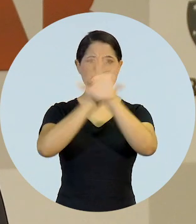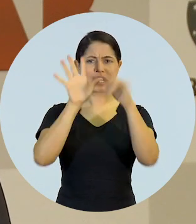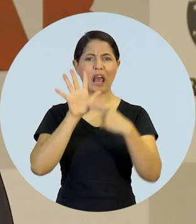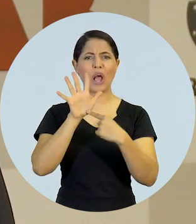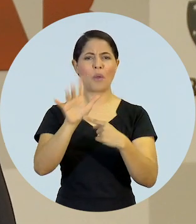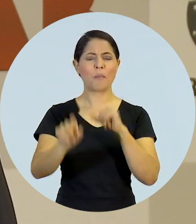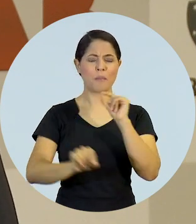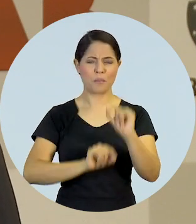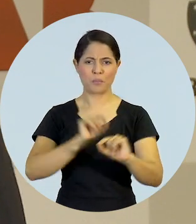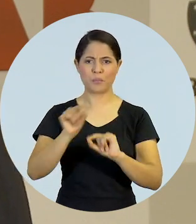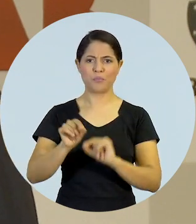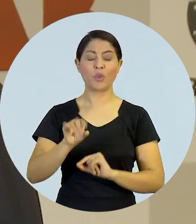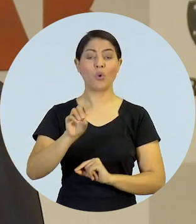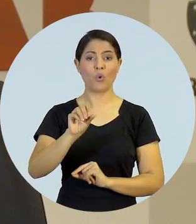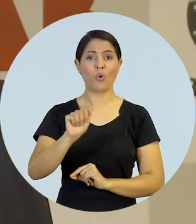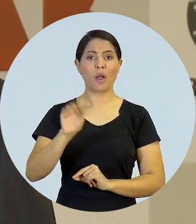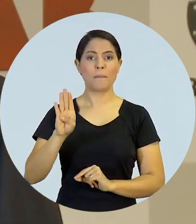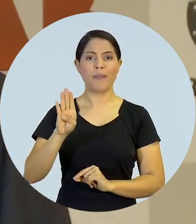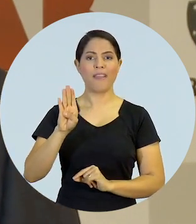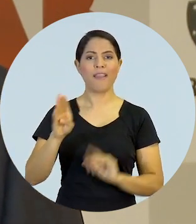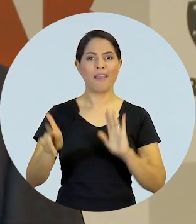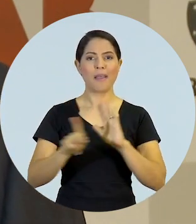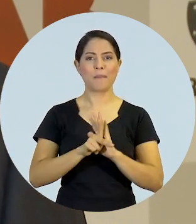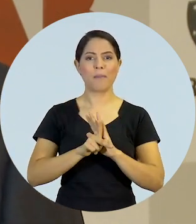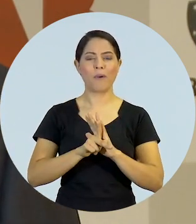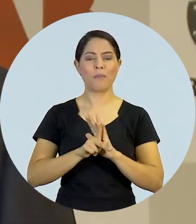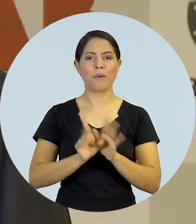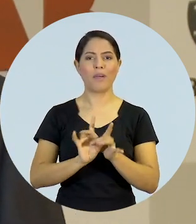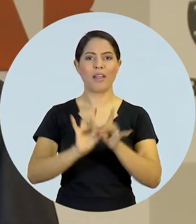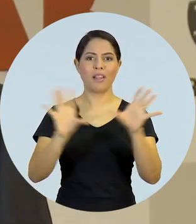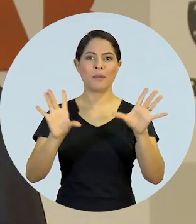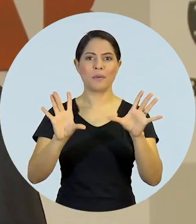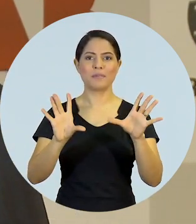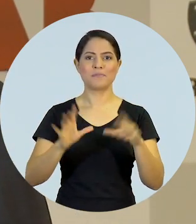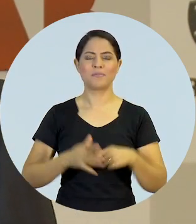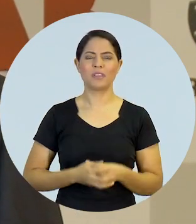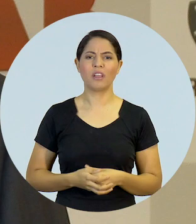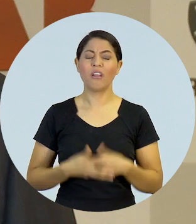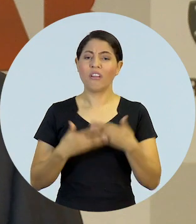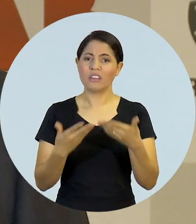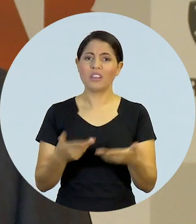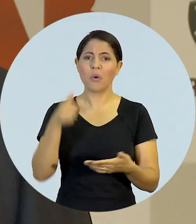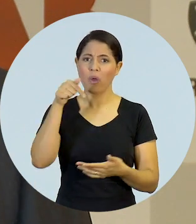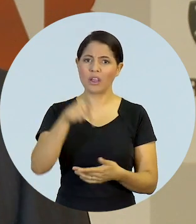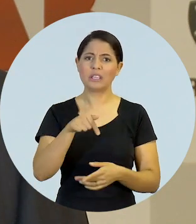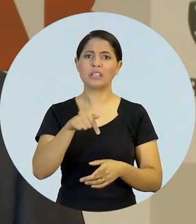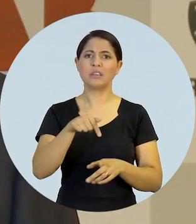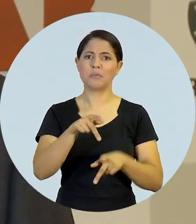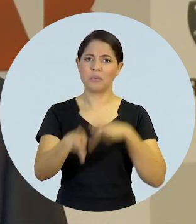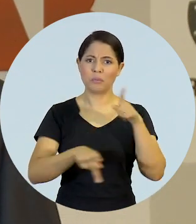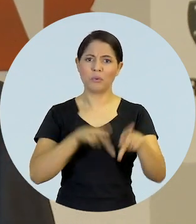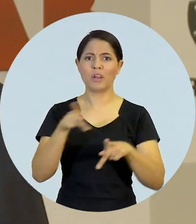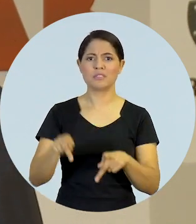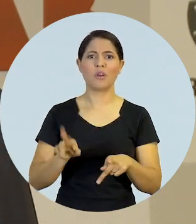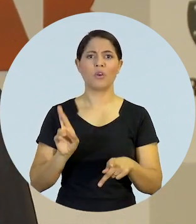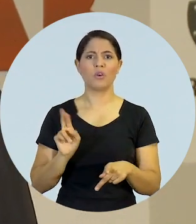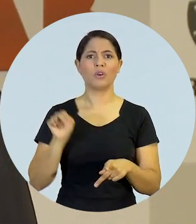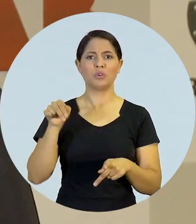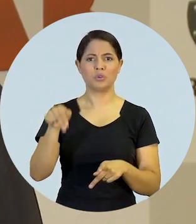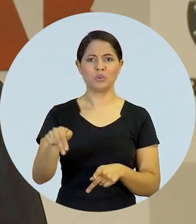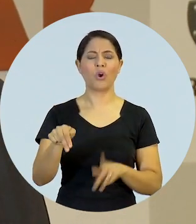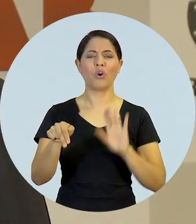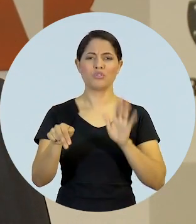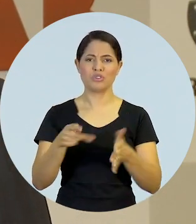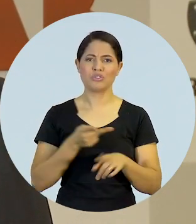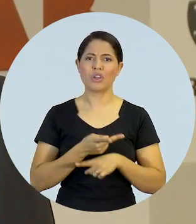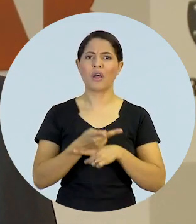em todos os momentos, que a OAB é a casa da democracia, da ordem democrática. E a sociedade do Rio Grande do Norte está muito já